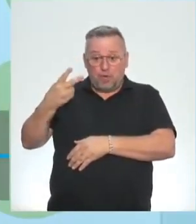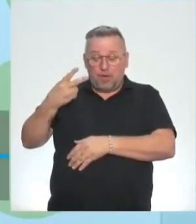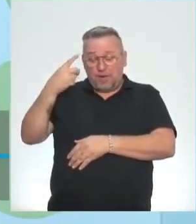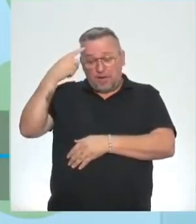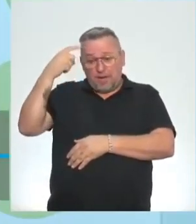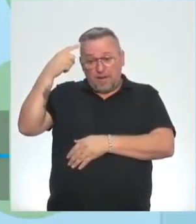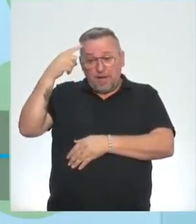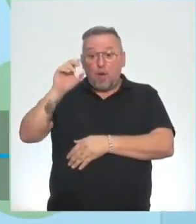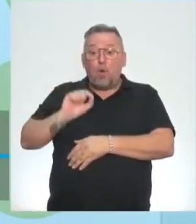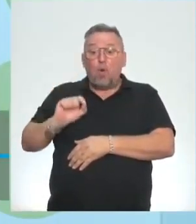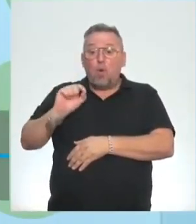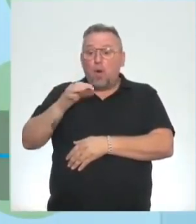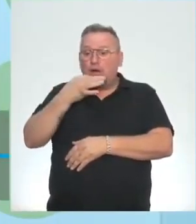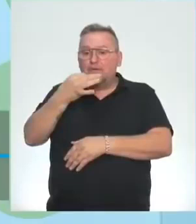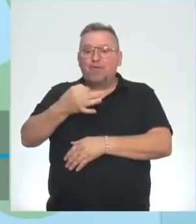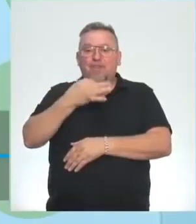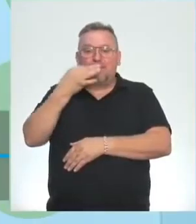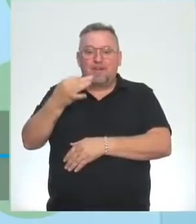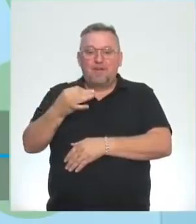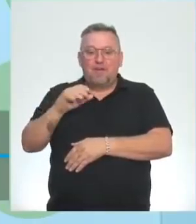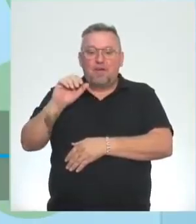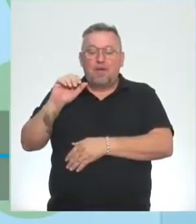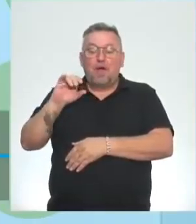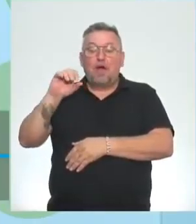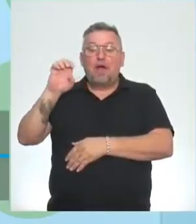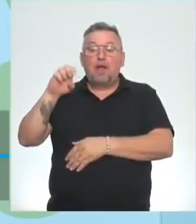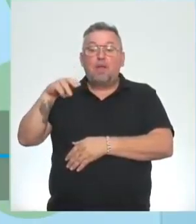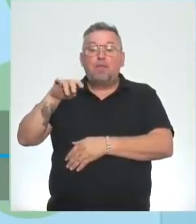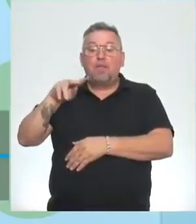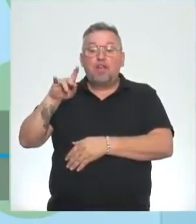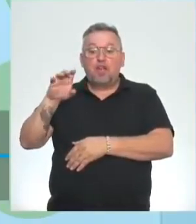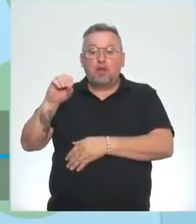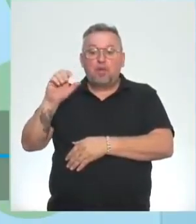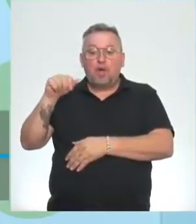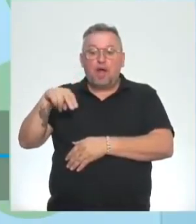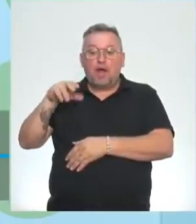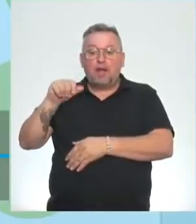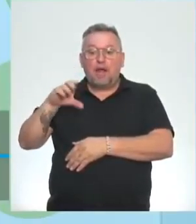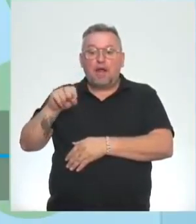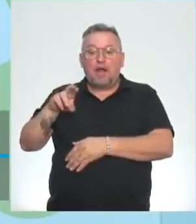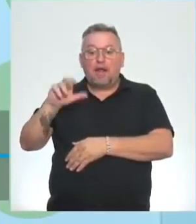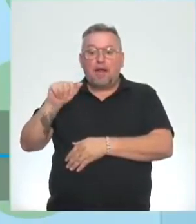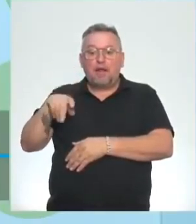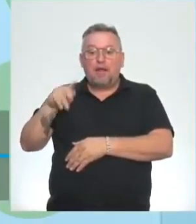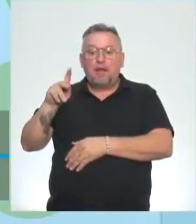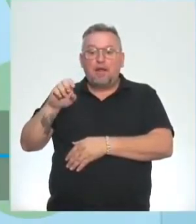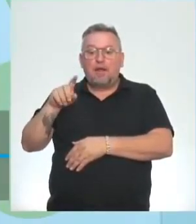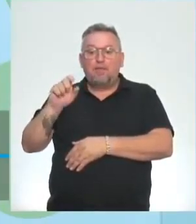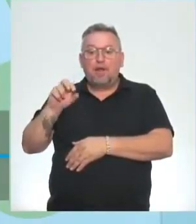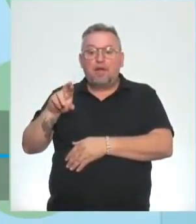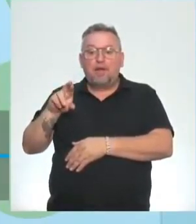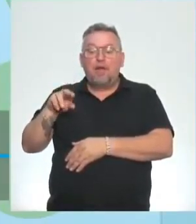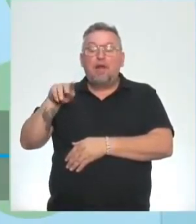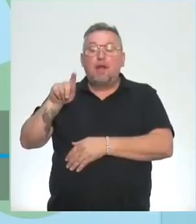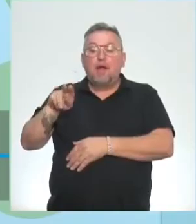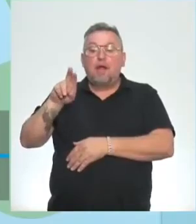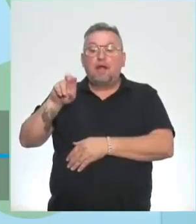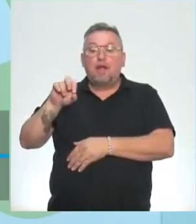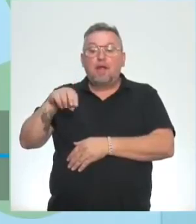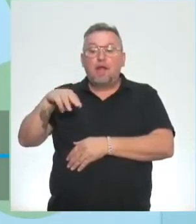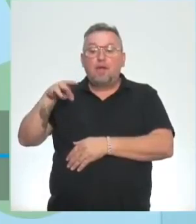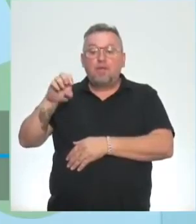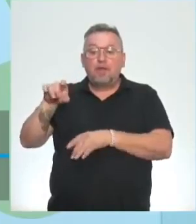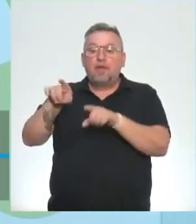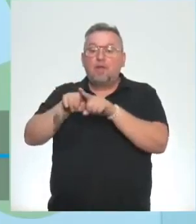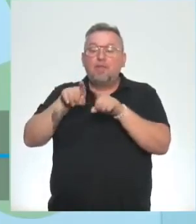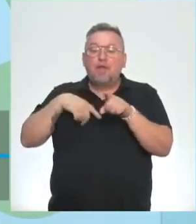sugestão. André Luiz, o Emílio, a Ana Clara, Kimberly, Guilherme, Giovana, eles